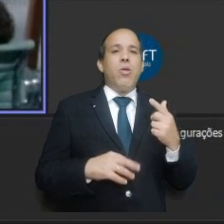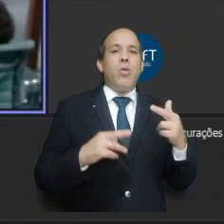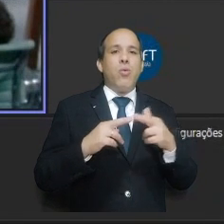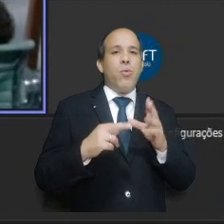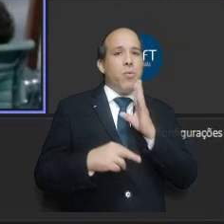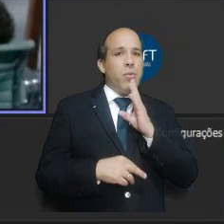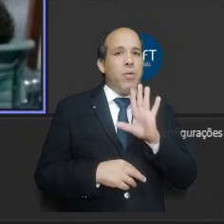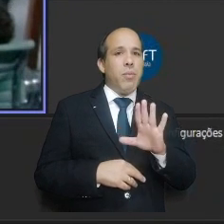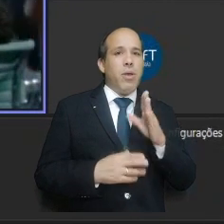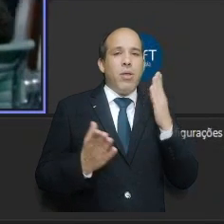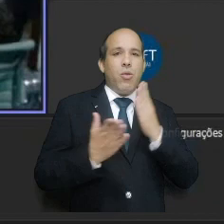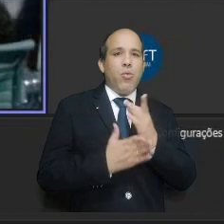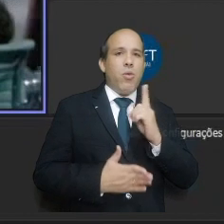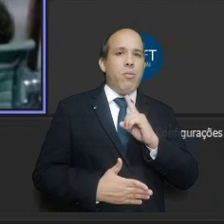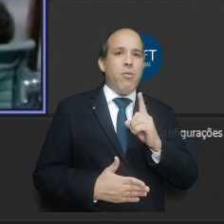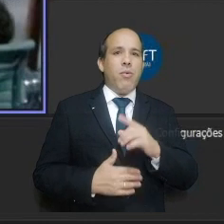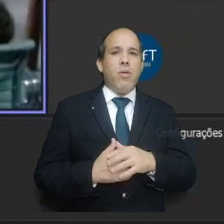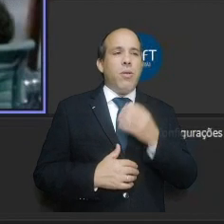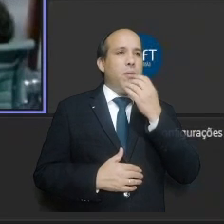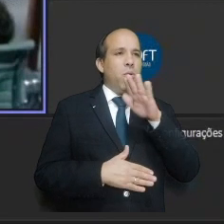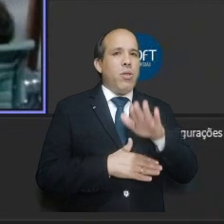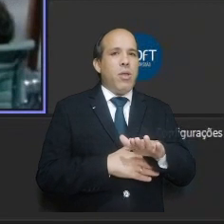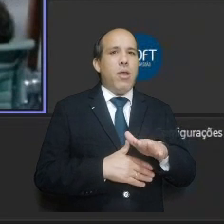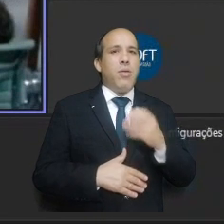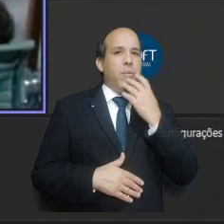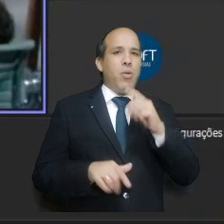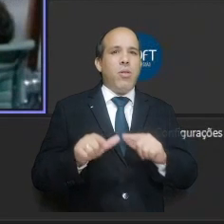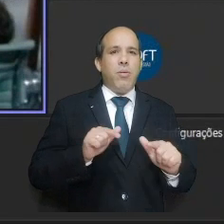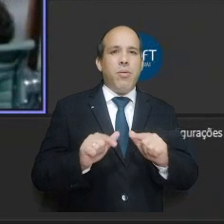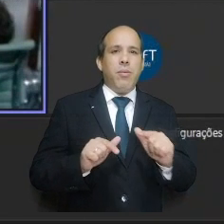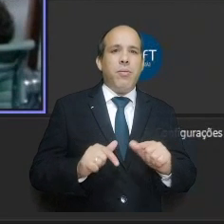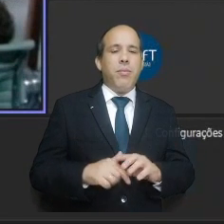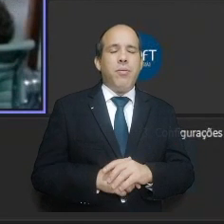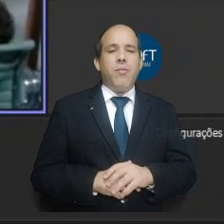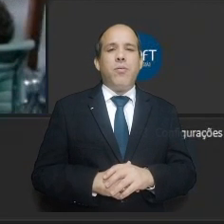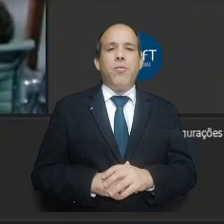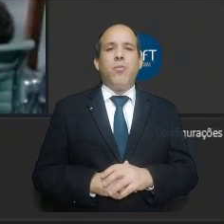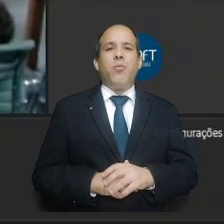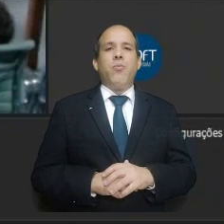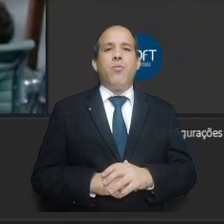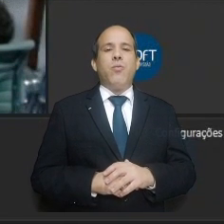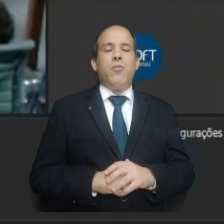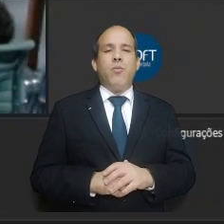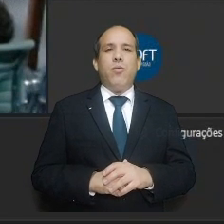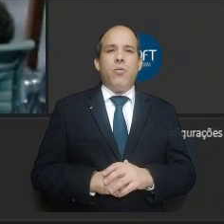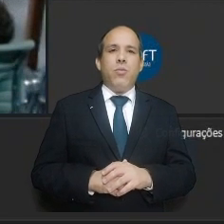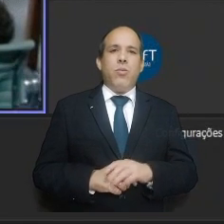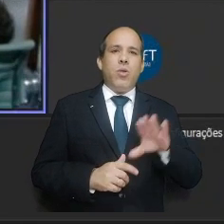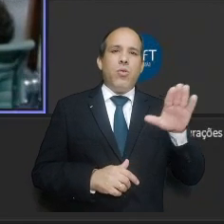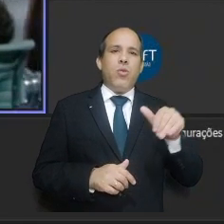número 22 da pauta, recurso conhecido e não provido. Doutor Otávio, excelente tarde, um bom trabalho.